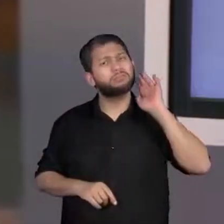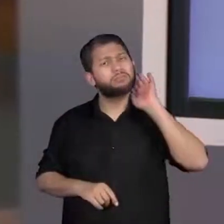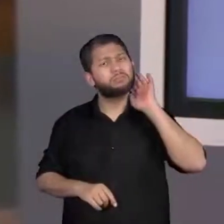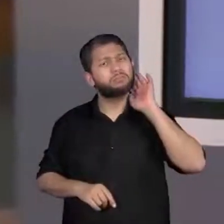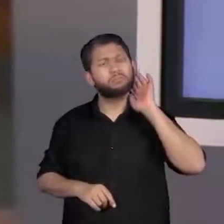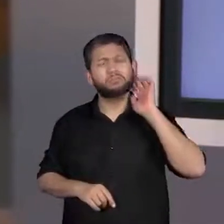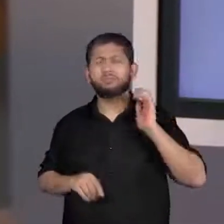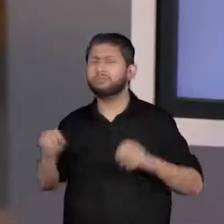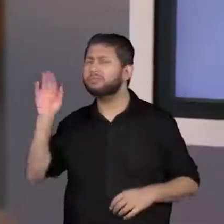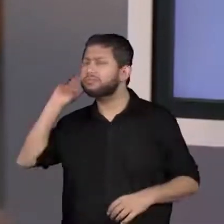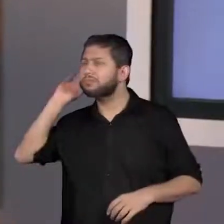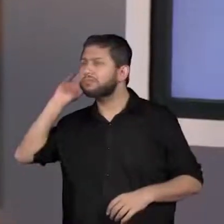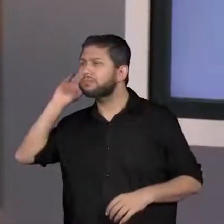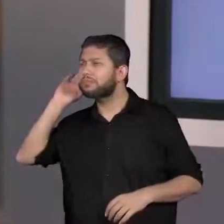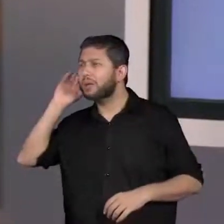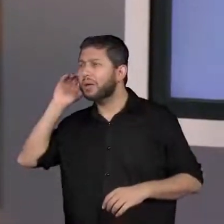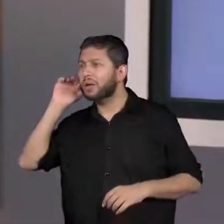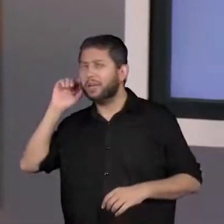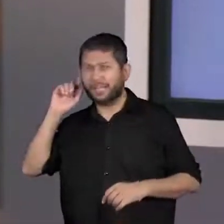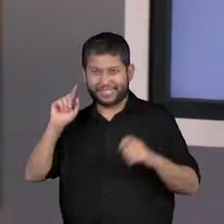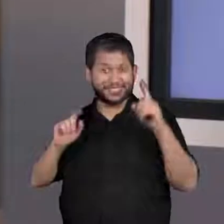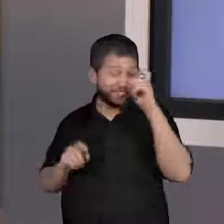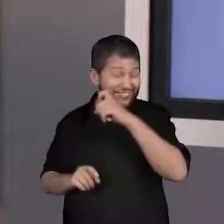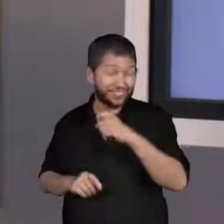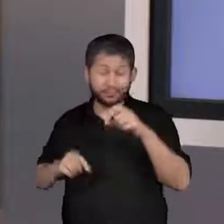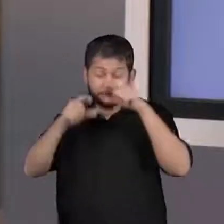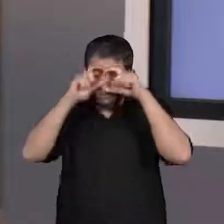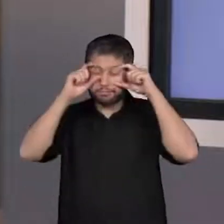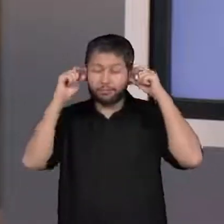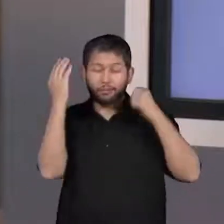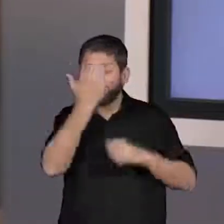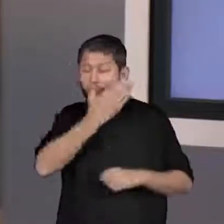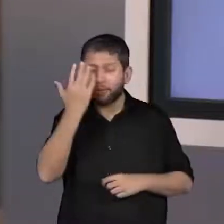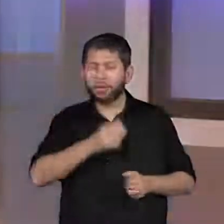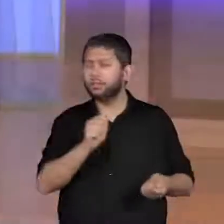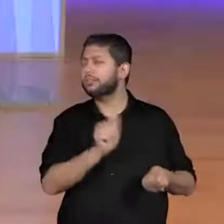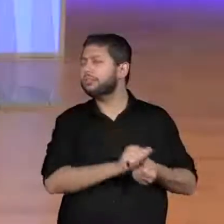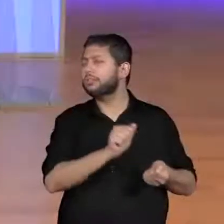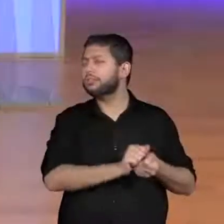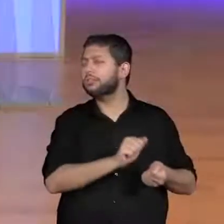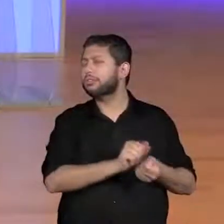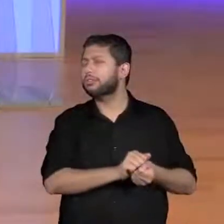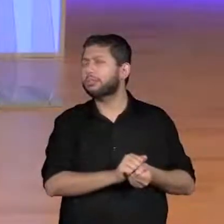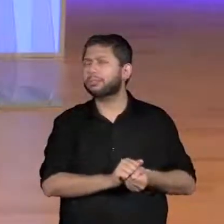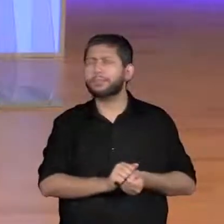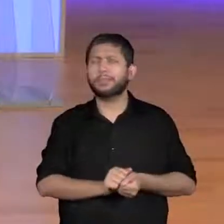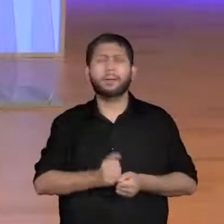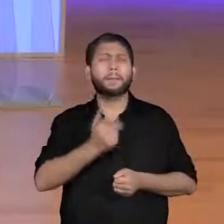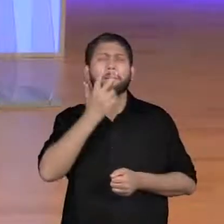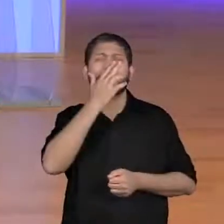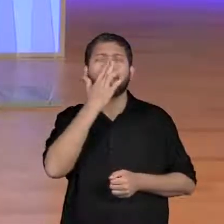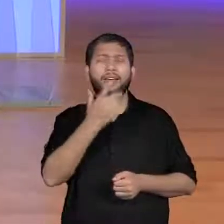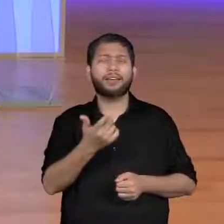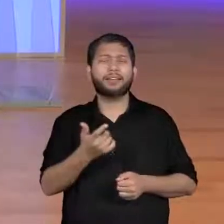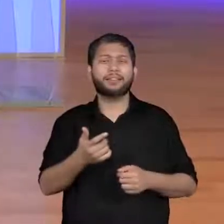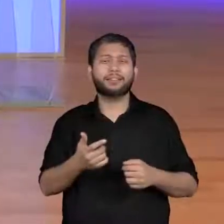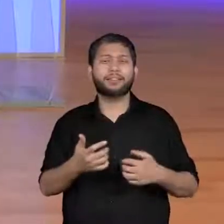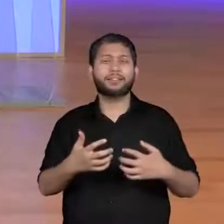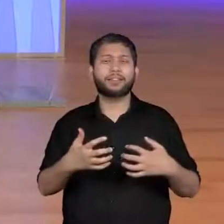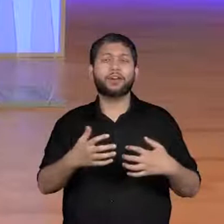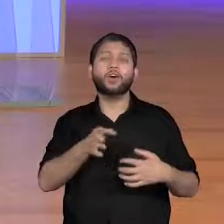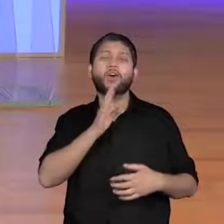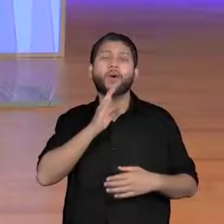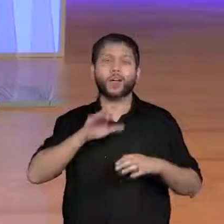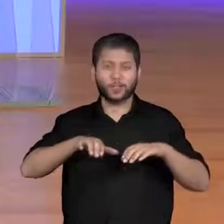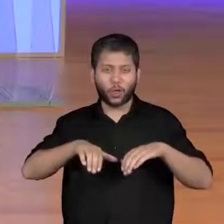O que te faz lembrar? Difícil, não é? Com os olhos vendados? Pois é, complicado. Como se fossem duas pecinhas de quebra-cabeça, de